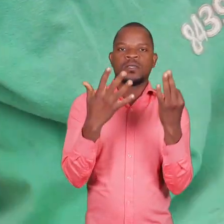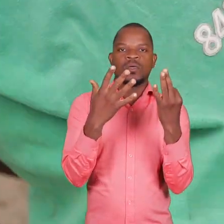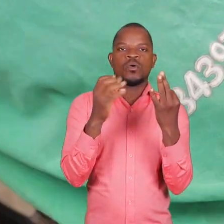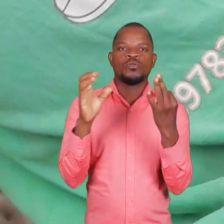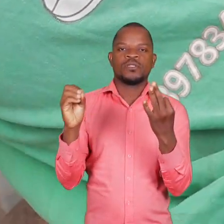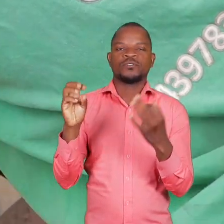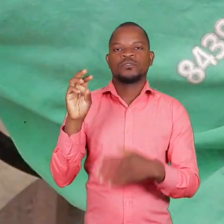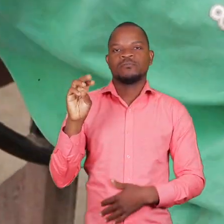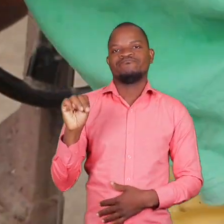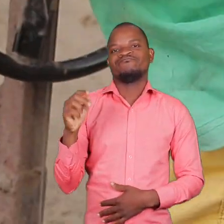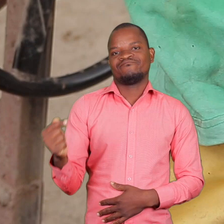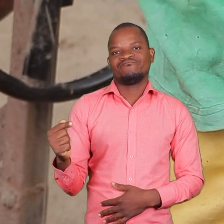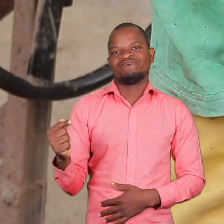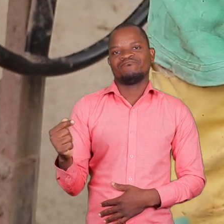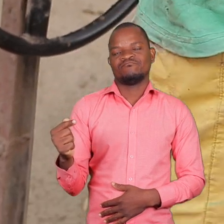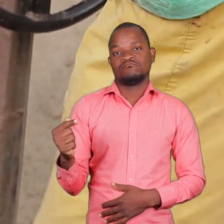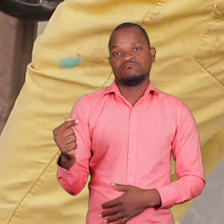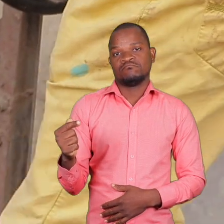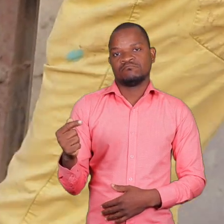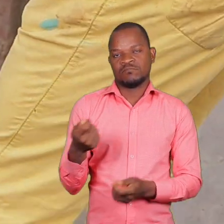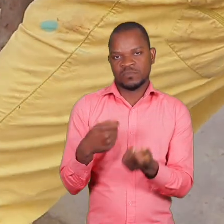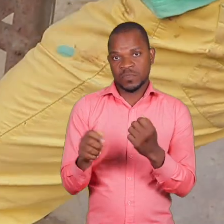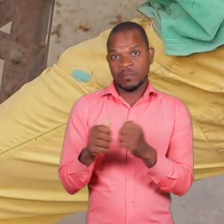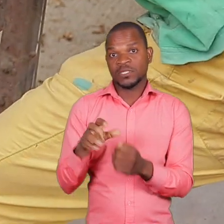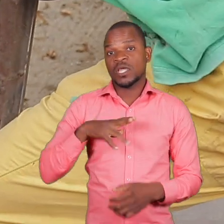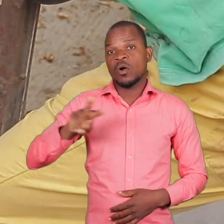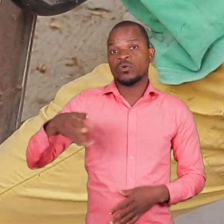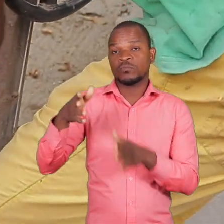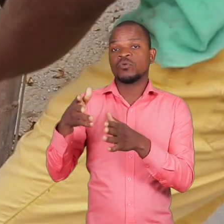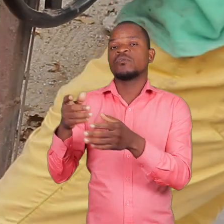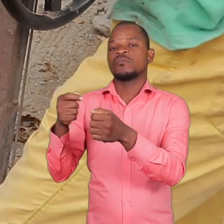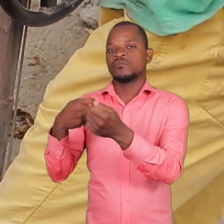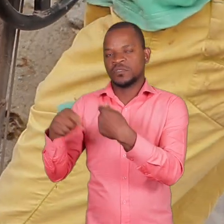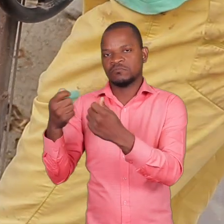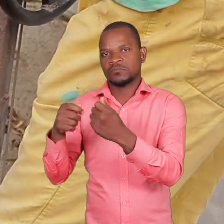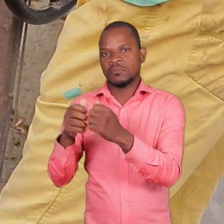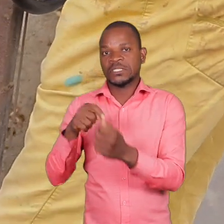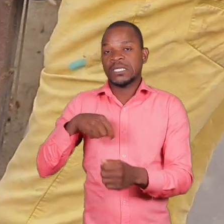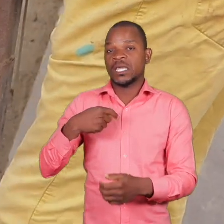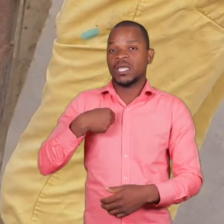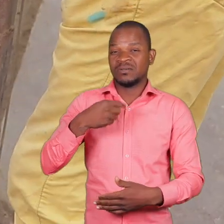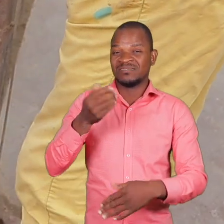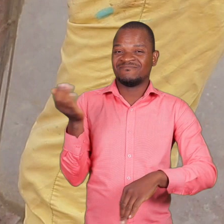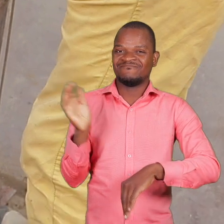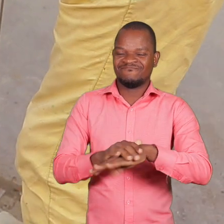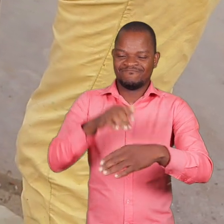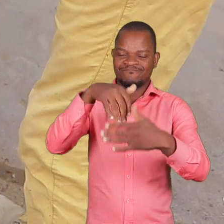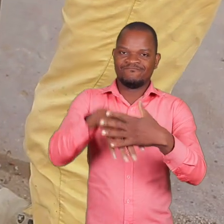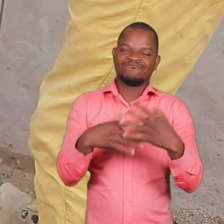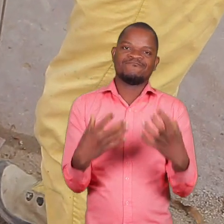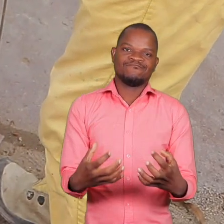uma, mas tem também os preços dos revendedores, que as minhas colegas já conhecem melhor, mas o preço